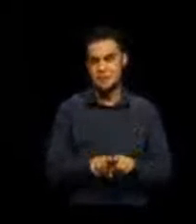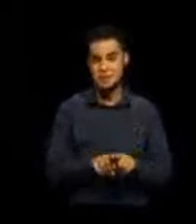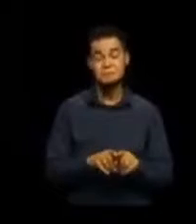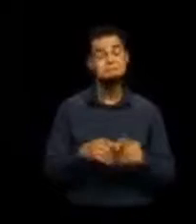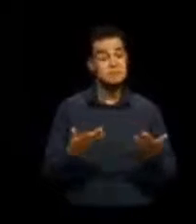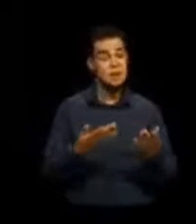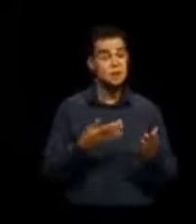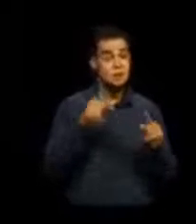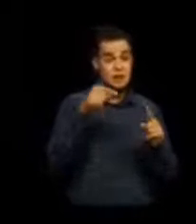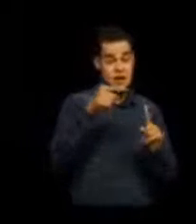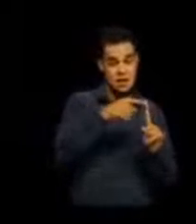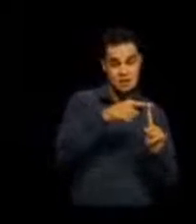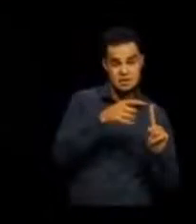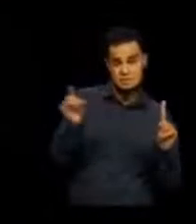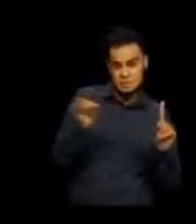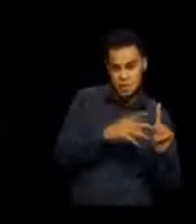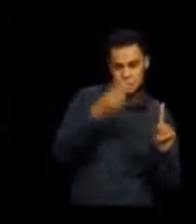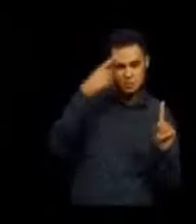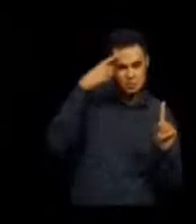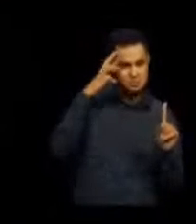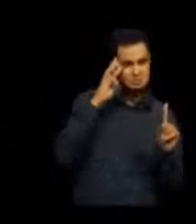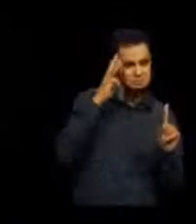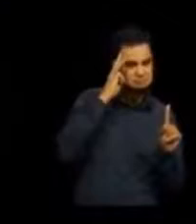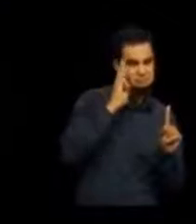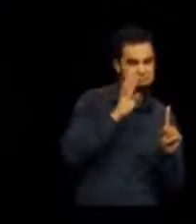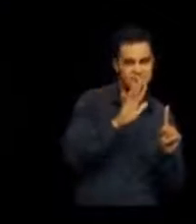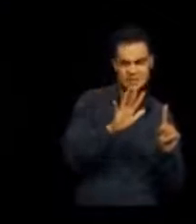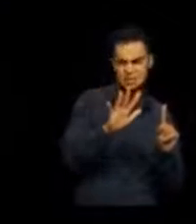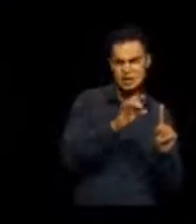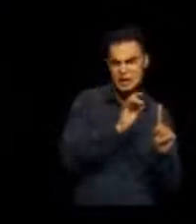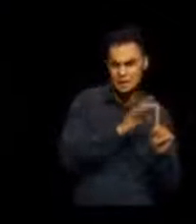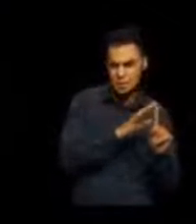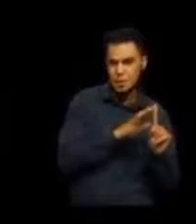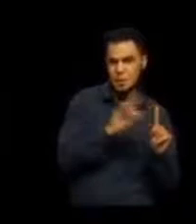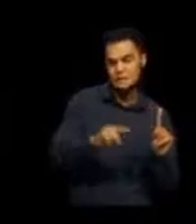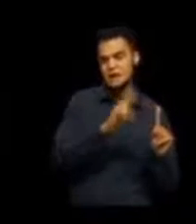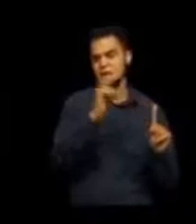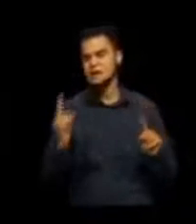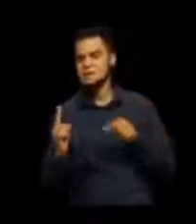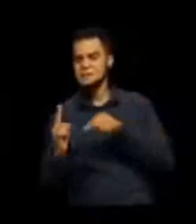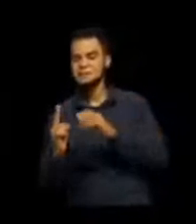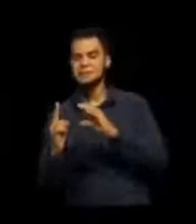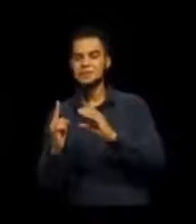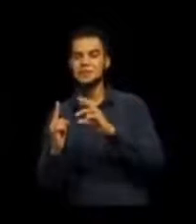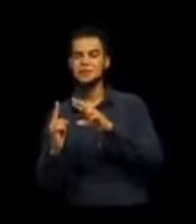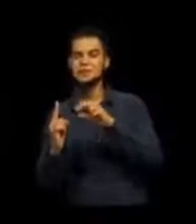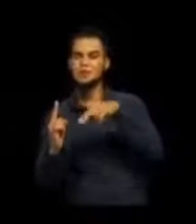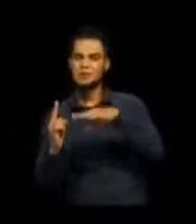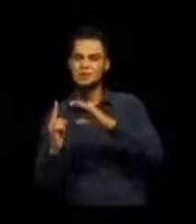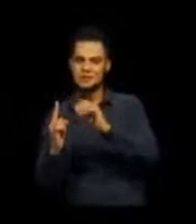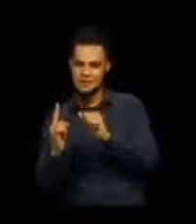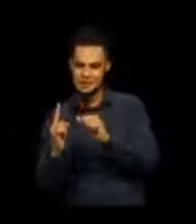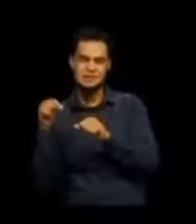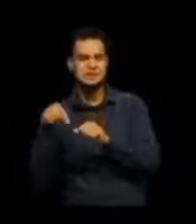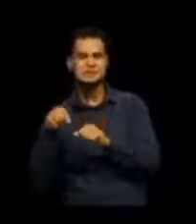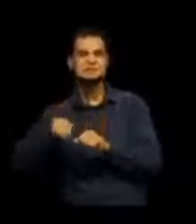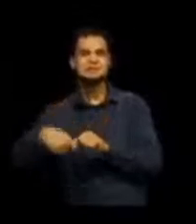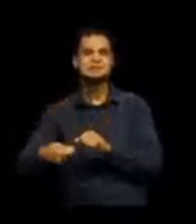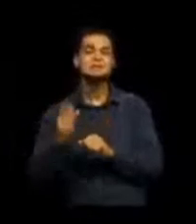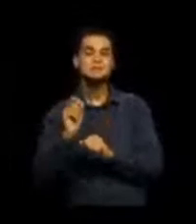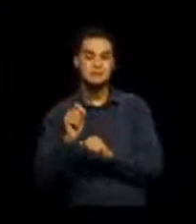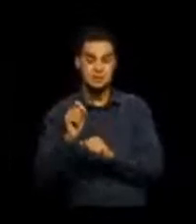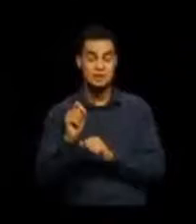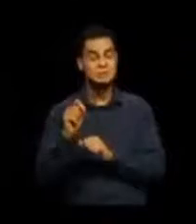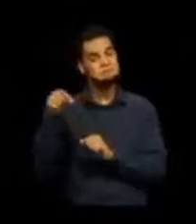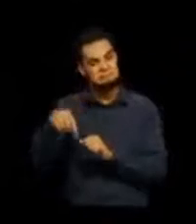3 a 5 dias, nós temos então a fase crônica, que vai ser baixa parasitemia. Então, os